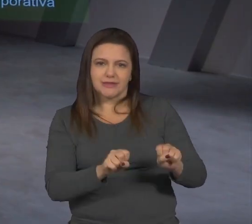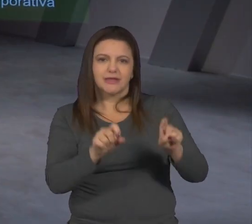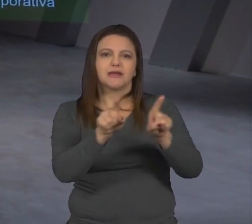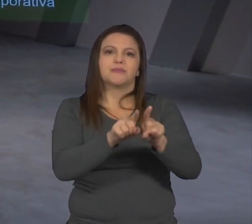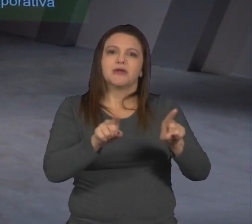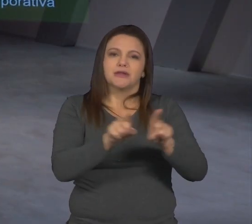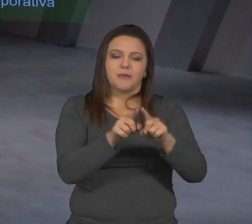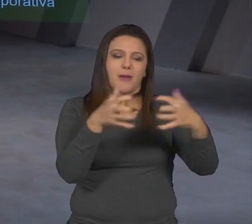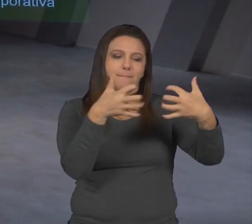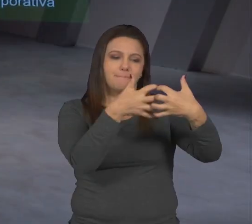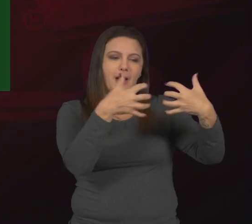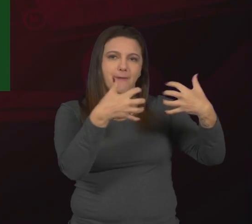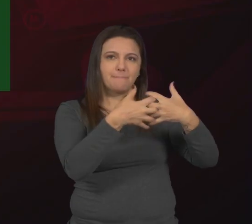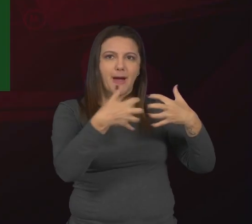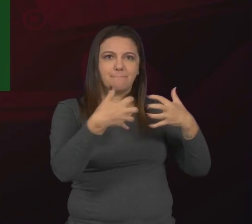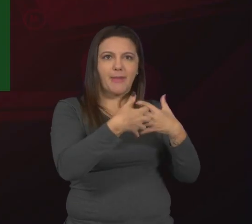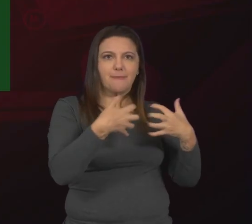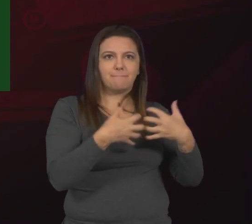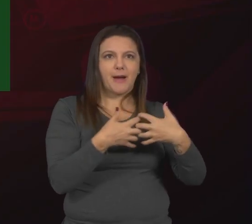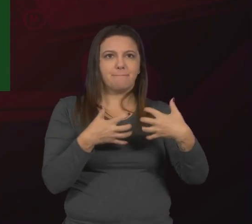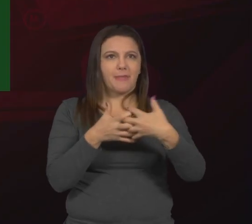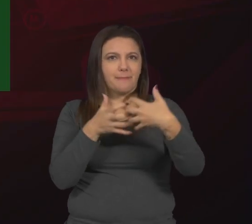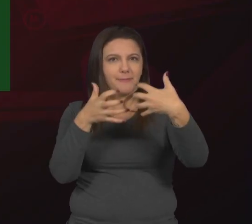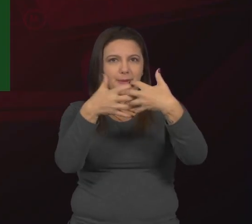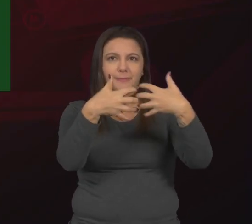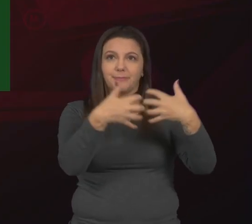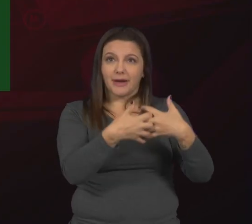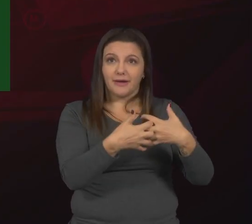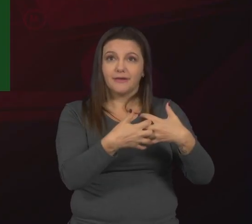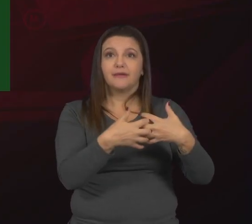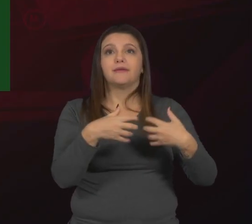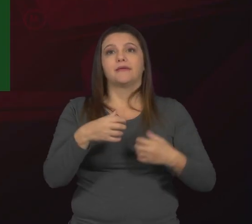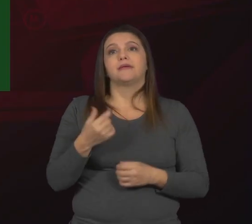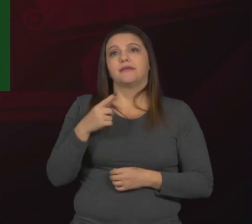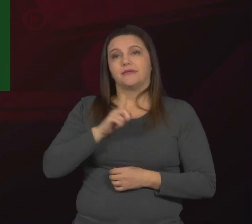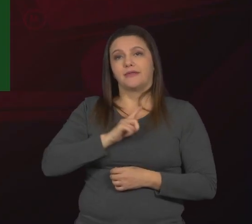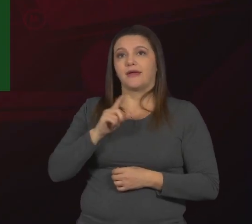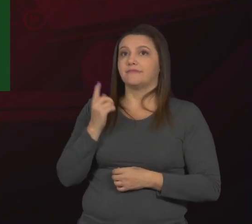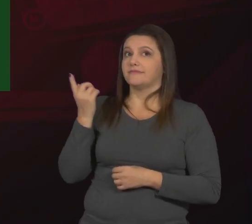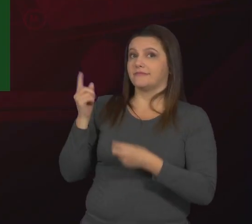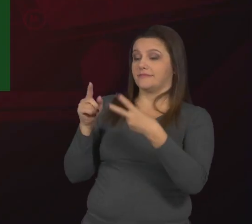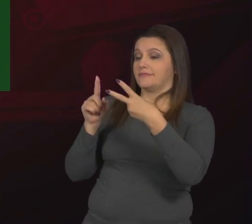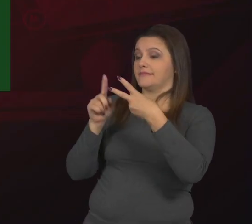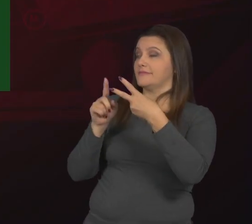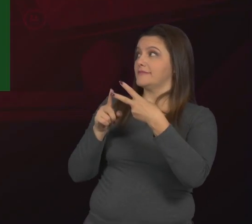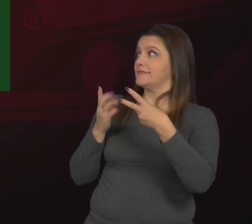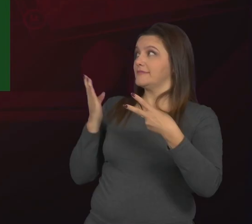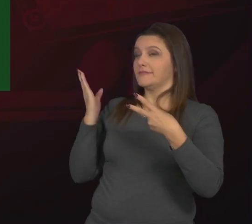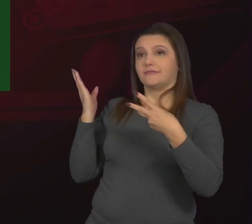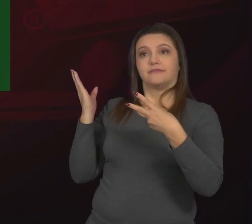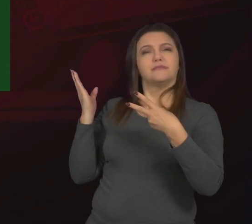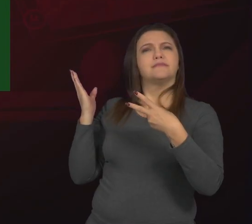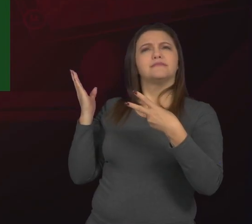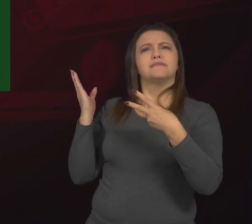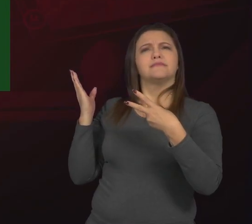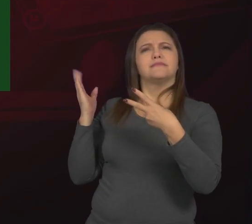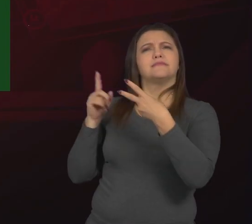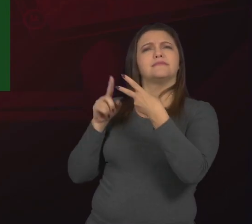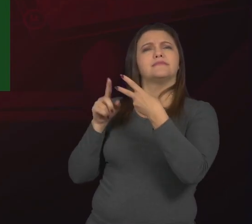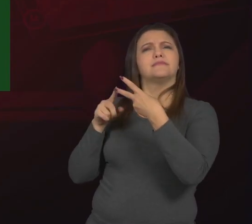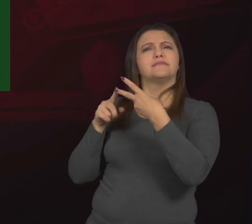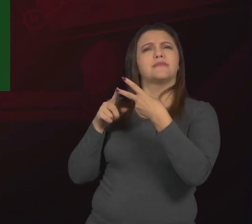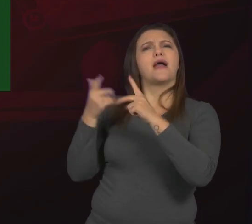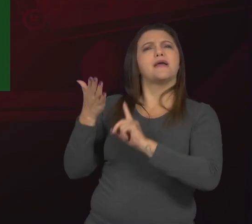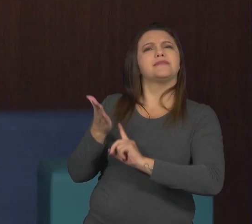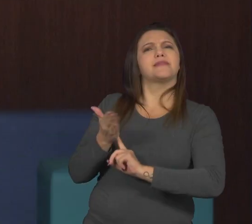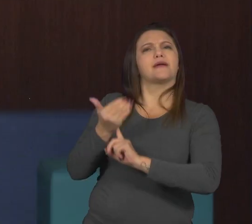de integração em middleware, né, que é uma tecnologia para você permitir o desenvolvimento de